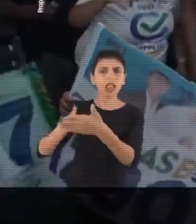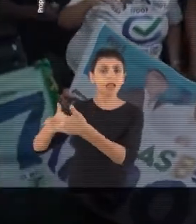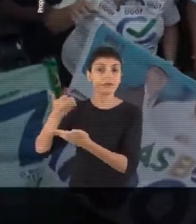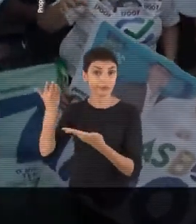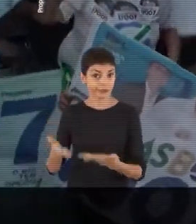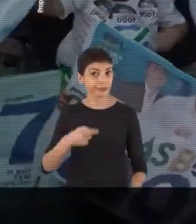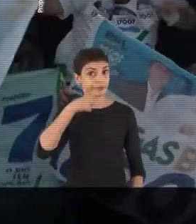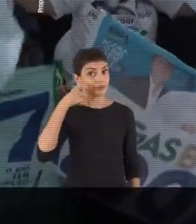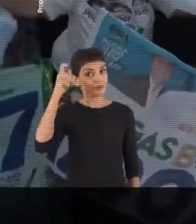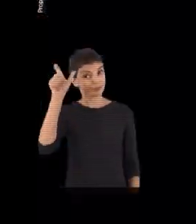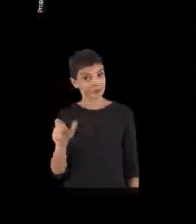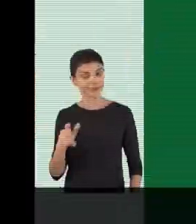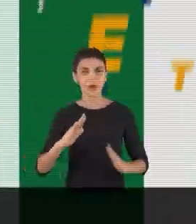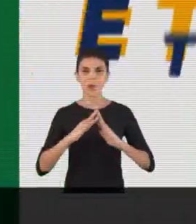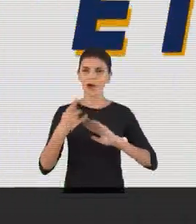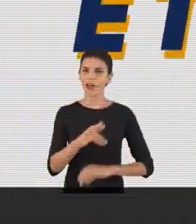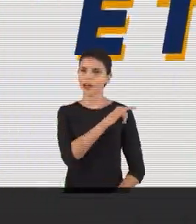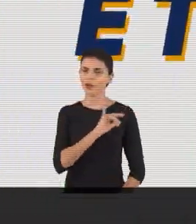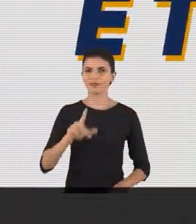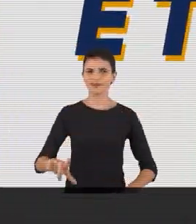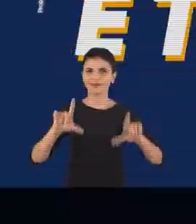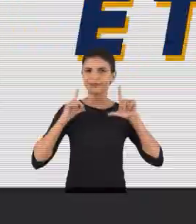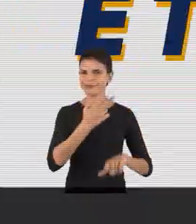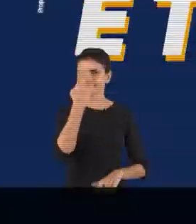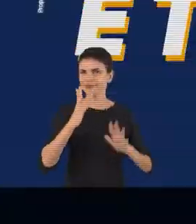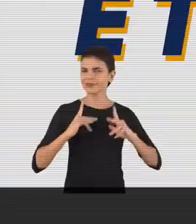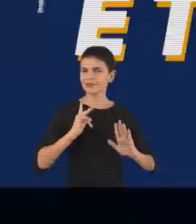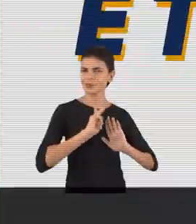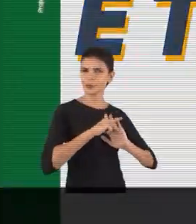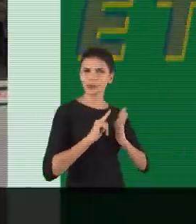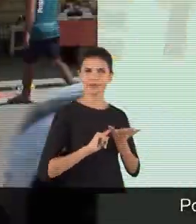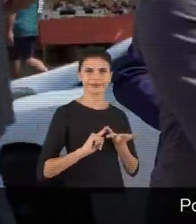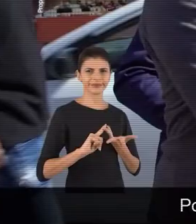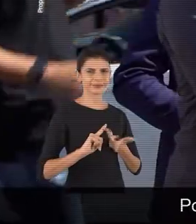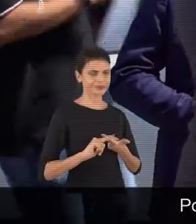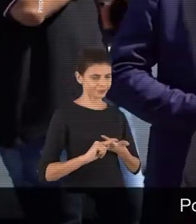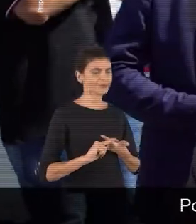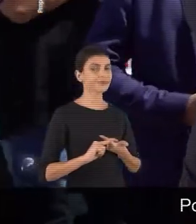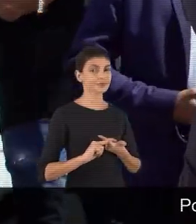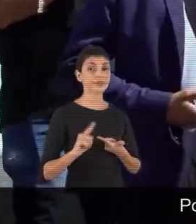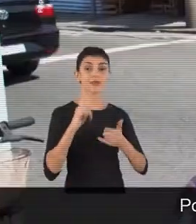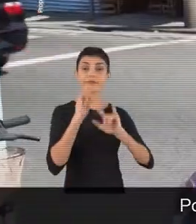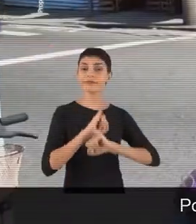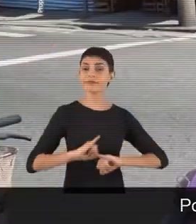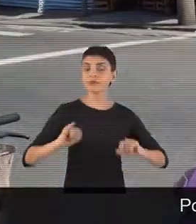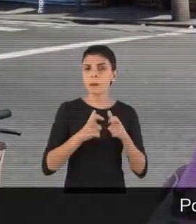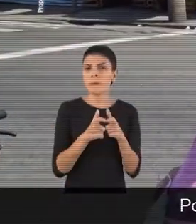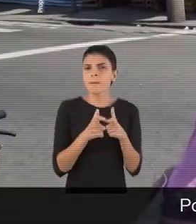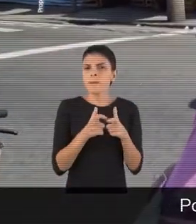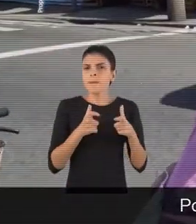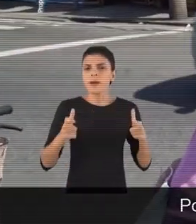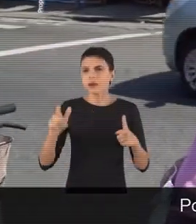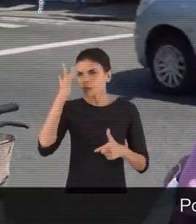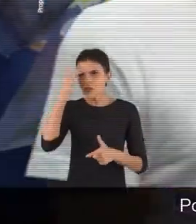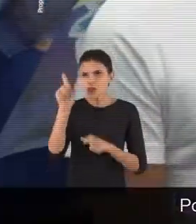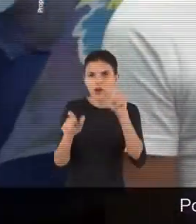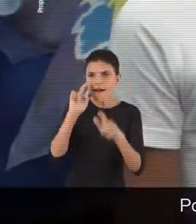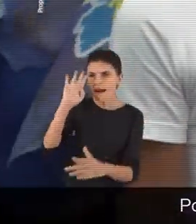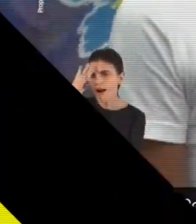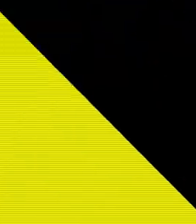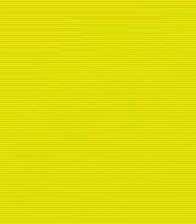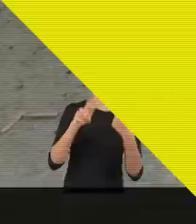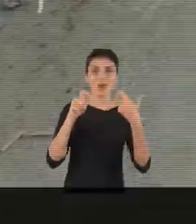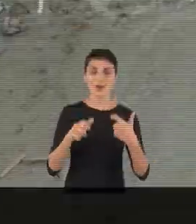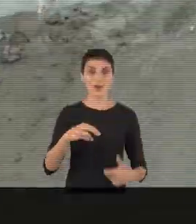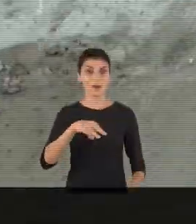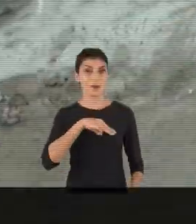Luiz Lima, carioca raiz, ficha limpa, tem projetos. Por isso, sua campanha cresce e conquista a confiança do